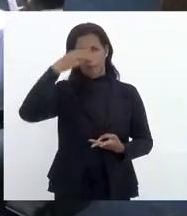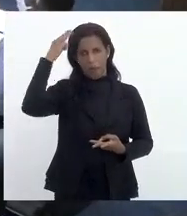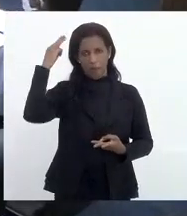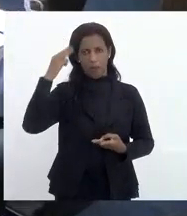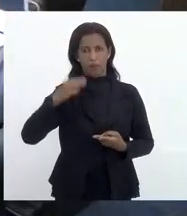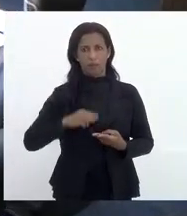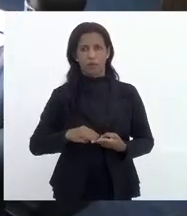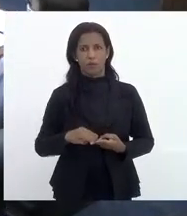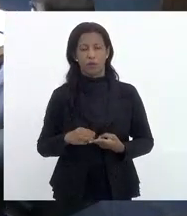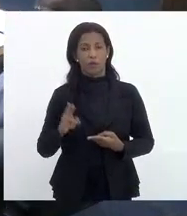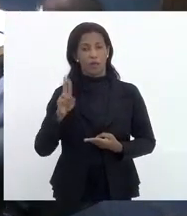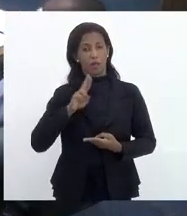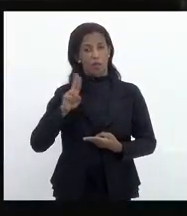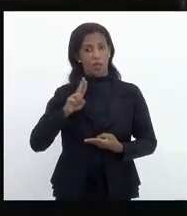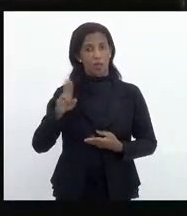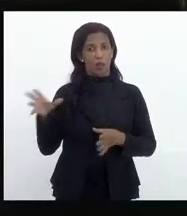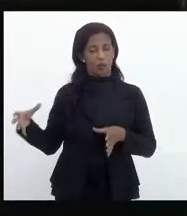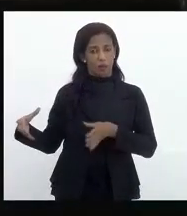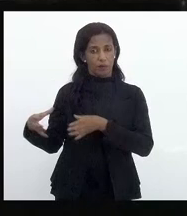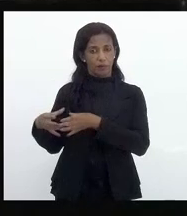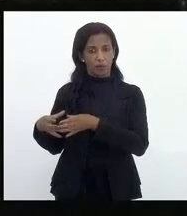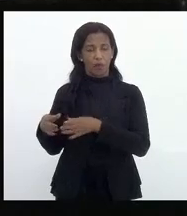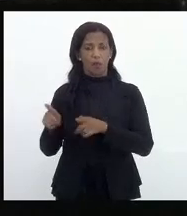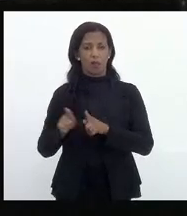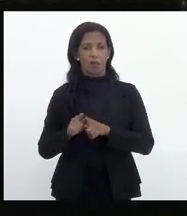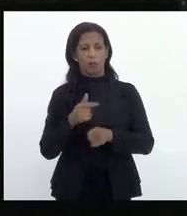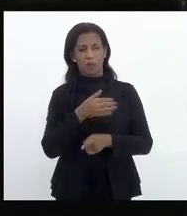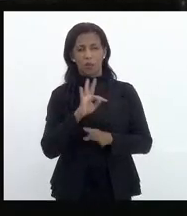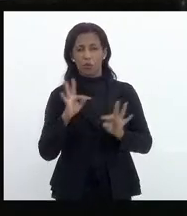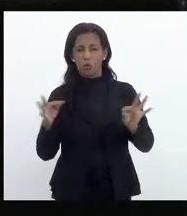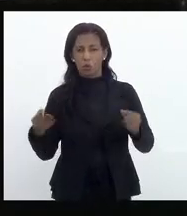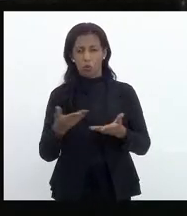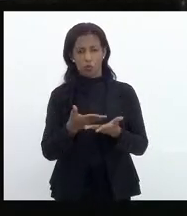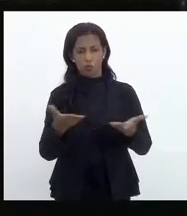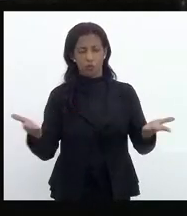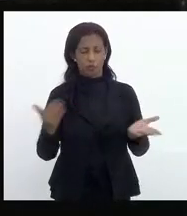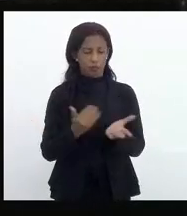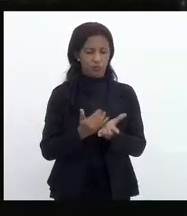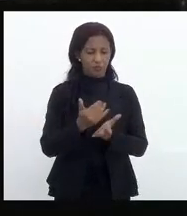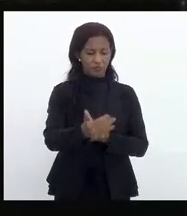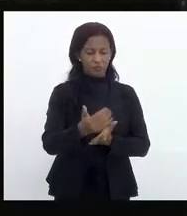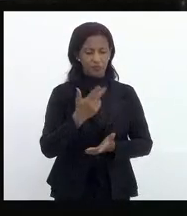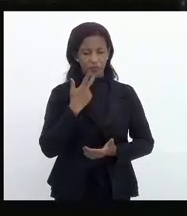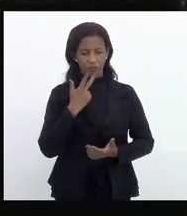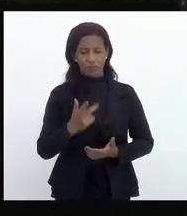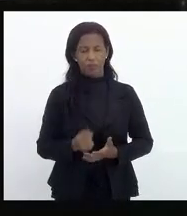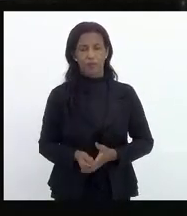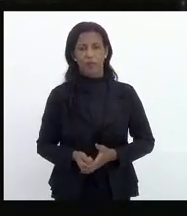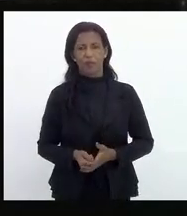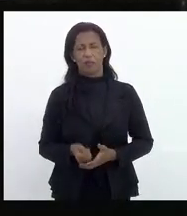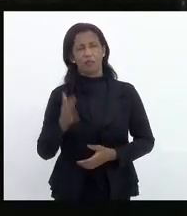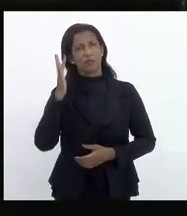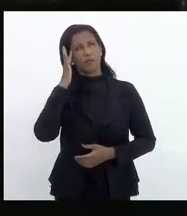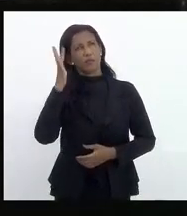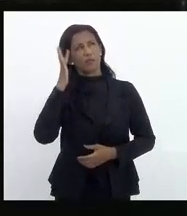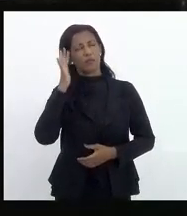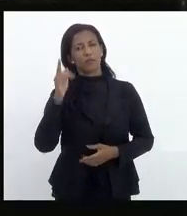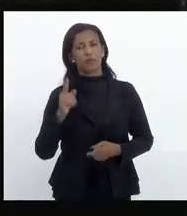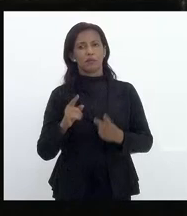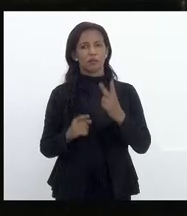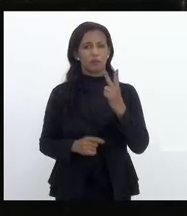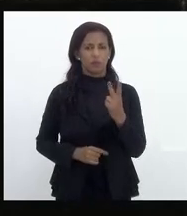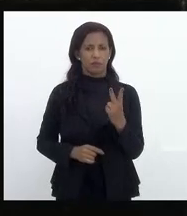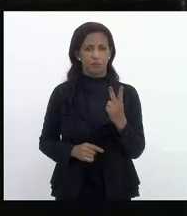em nome deles cumprimentar todos os presentes eu queria iniciar minha fala fazendo uma reflexão sobre